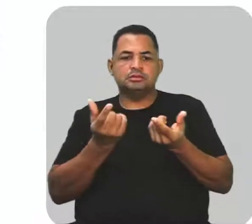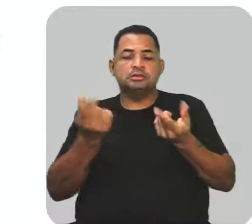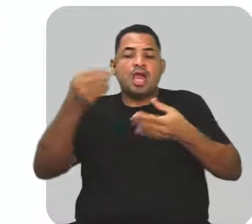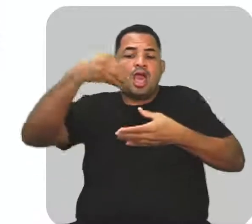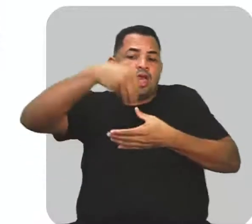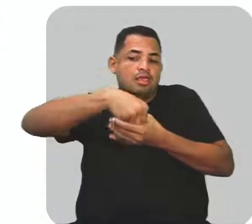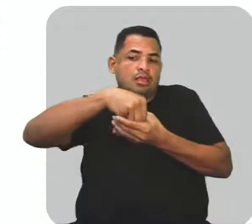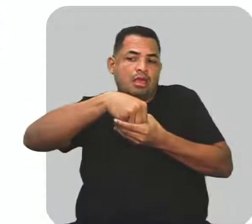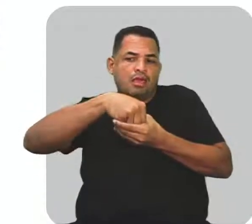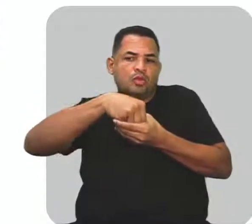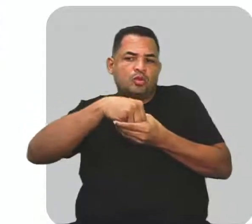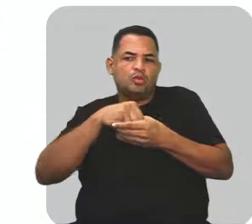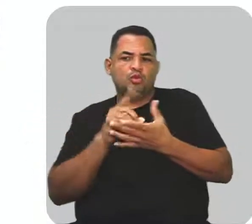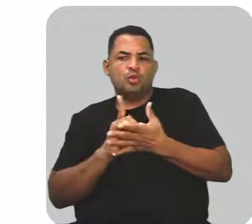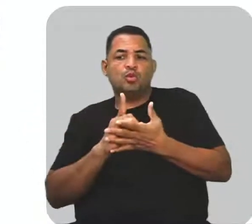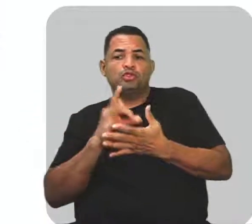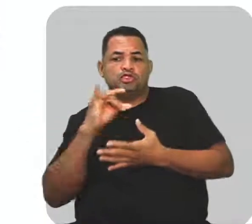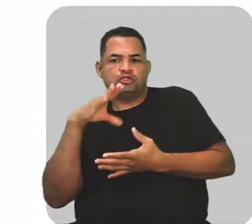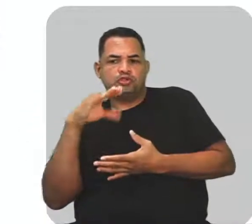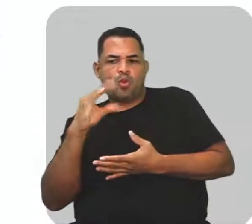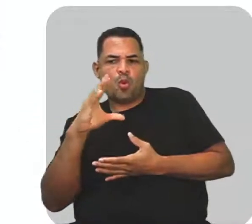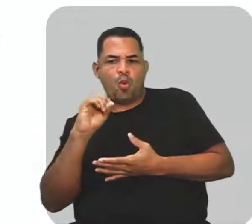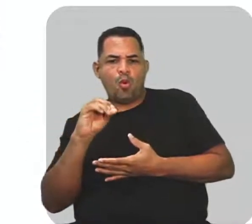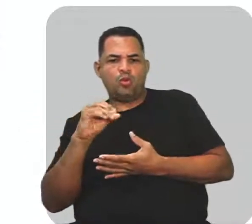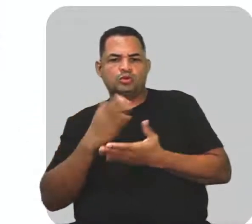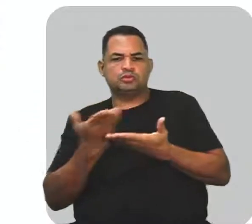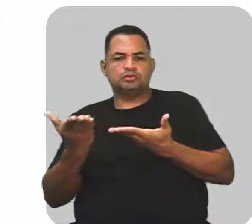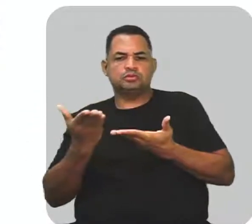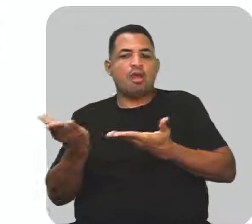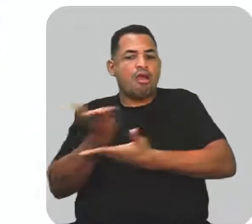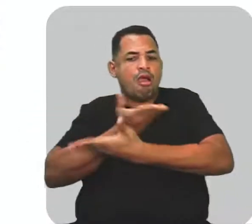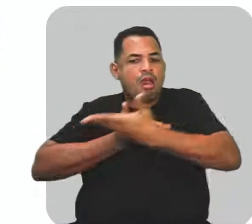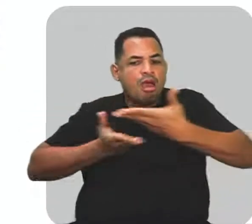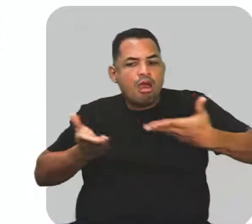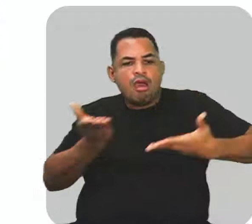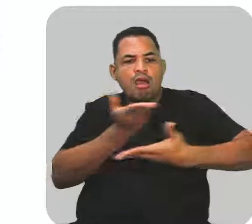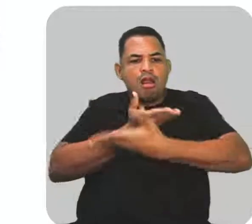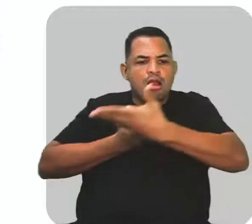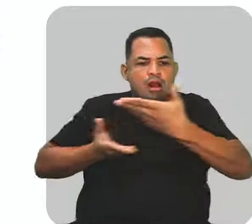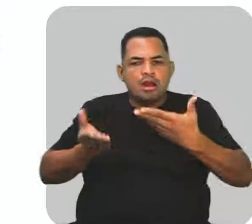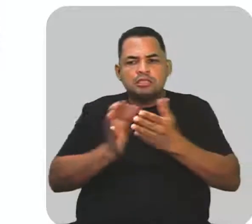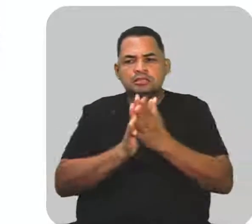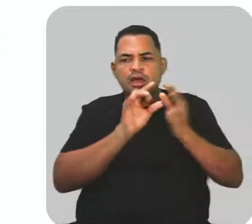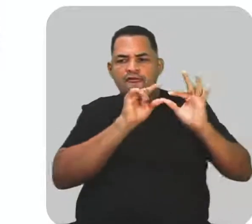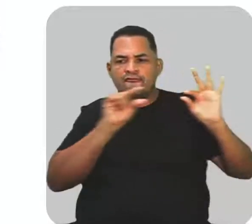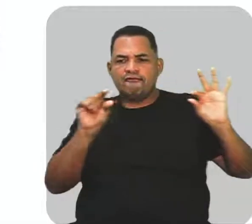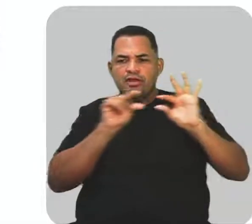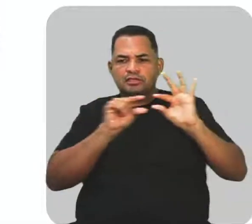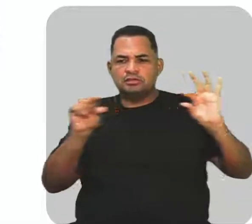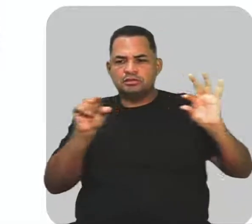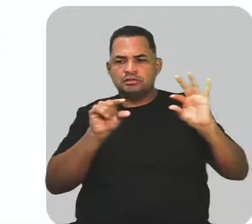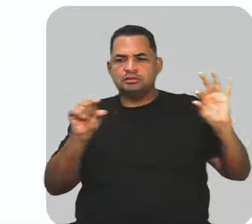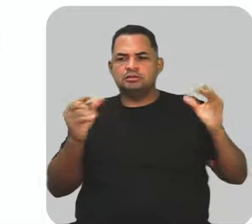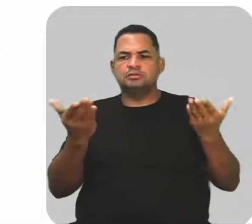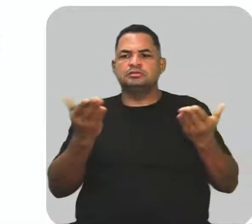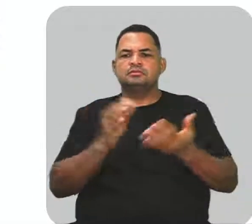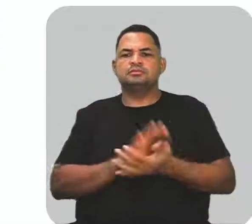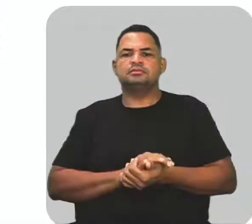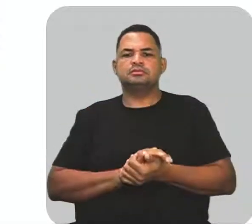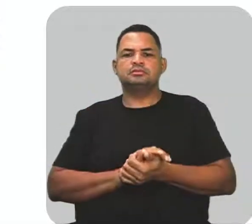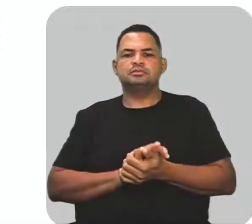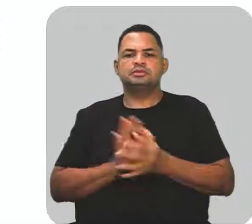frases no discurso, bem como na relação lógica das frases entre si. Ou seja, é